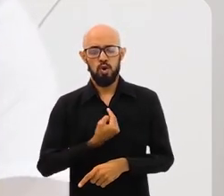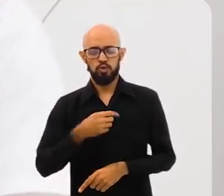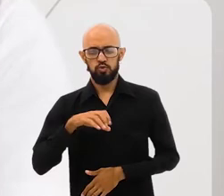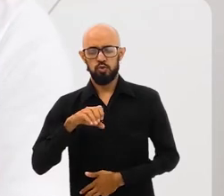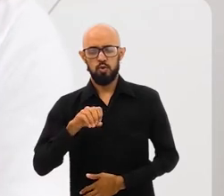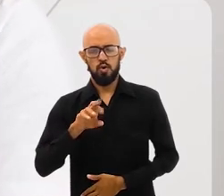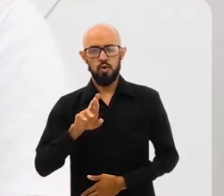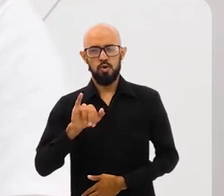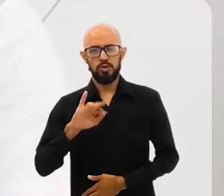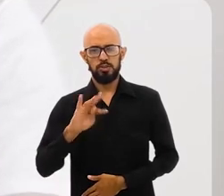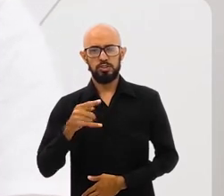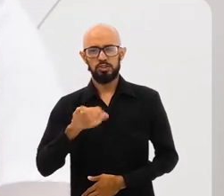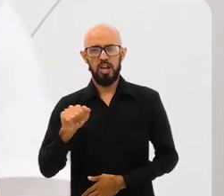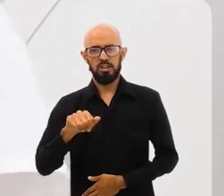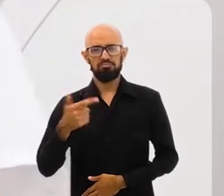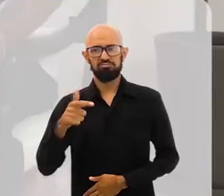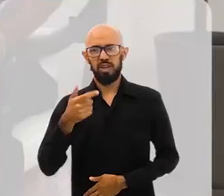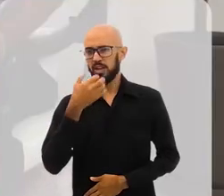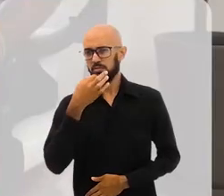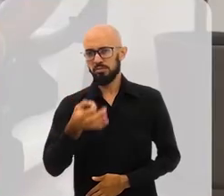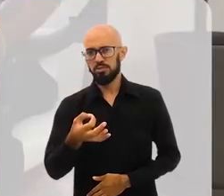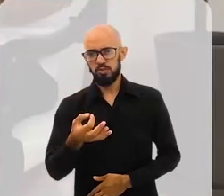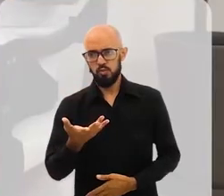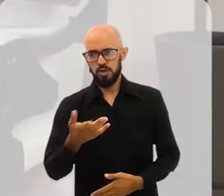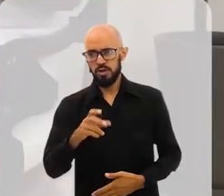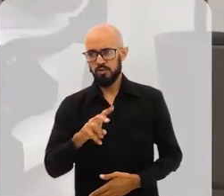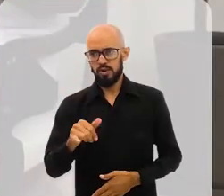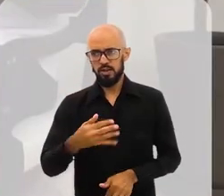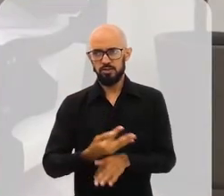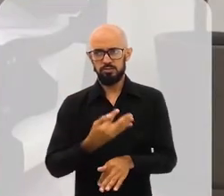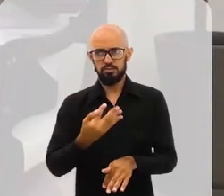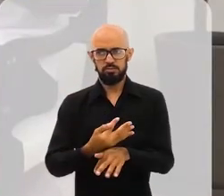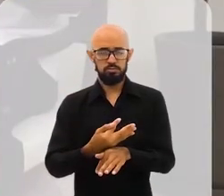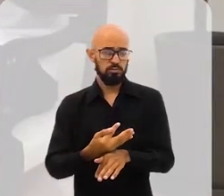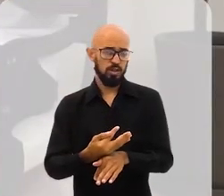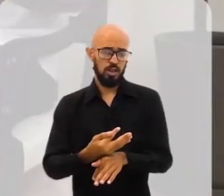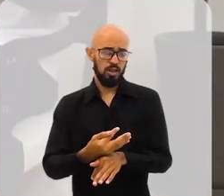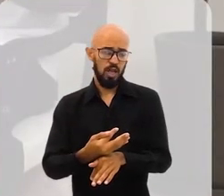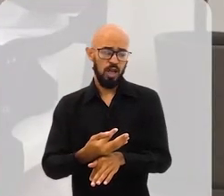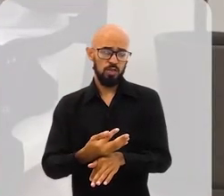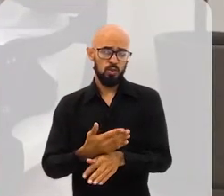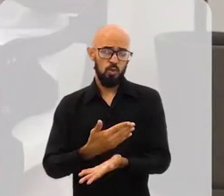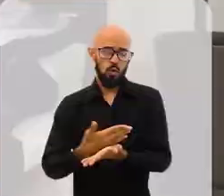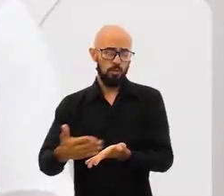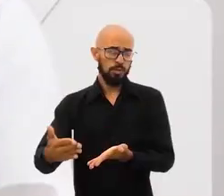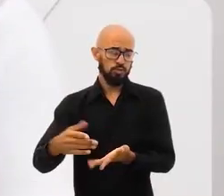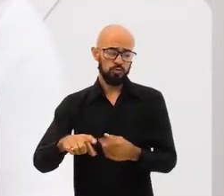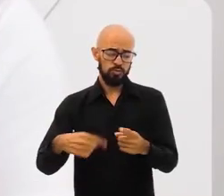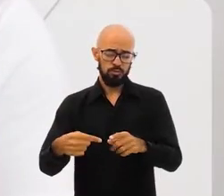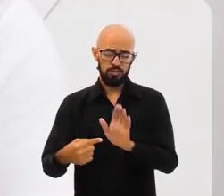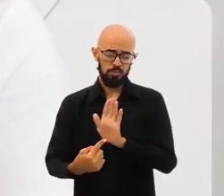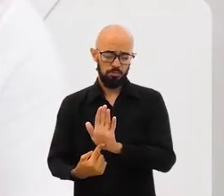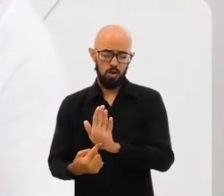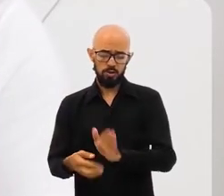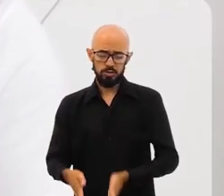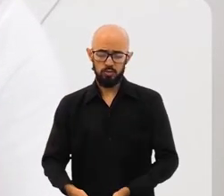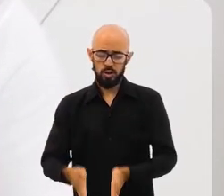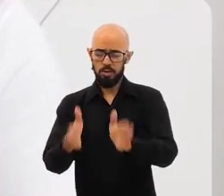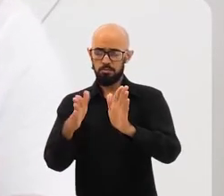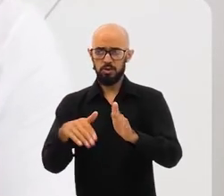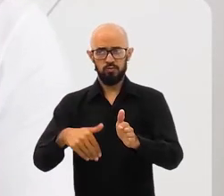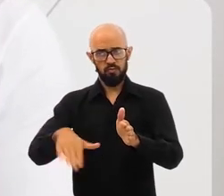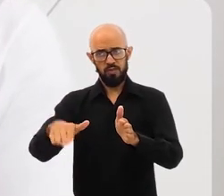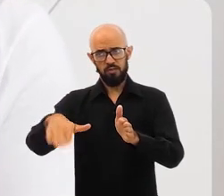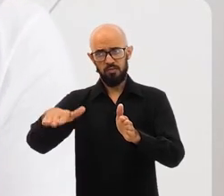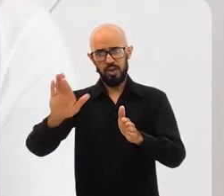então o padrinho é aquele que vai te aturar até a primeira página e não passa dali né ele vai te mostrar exatamente o